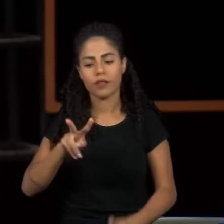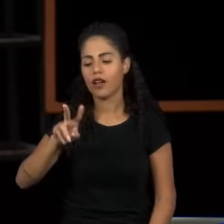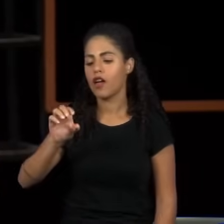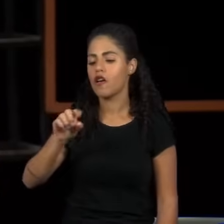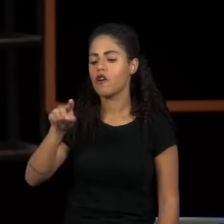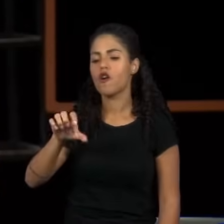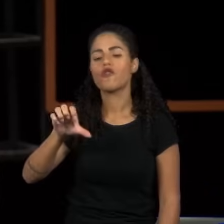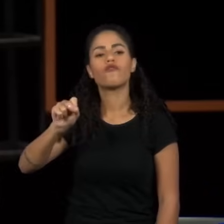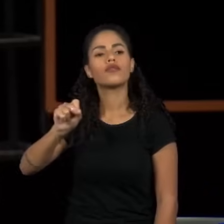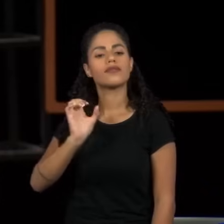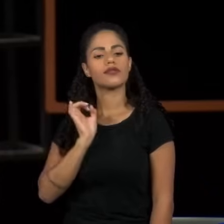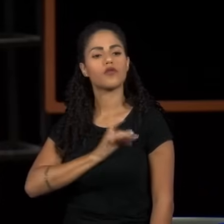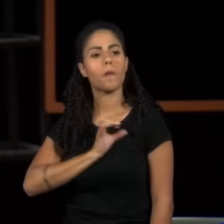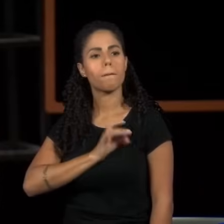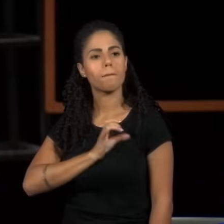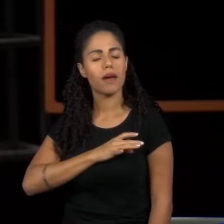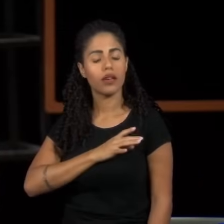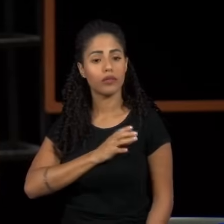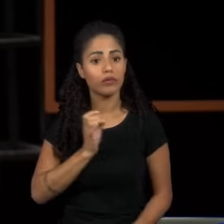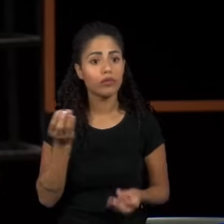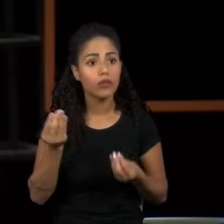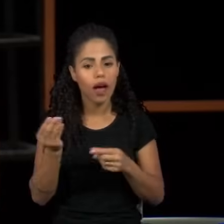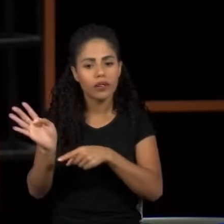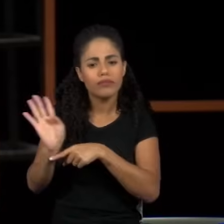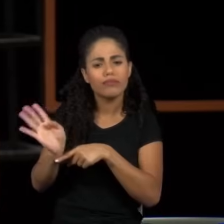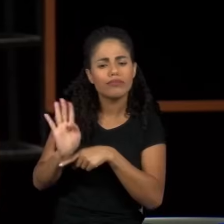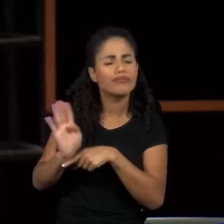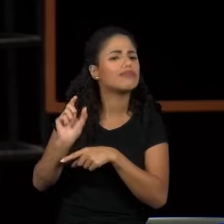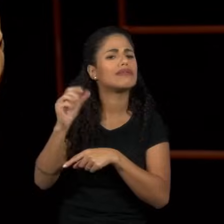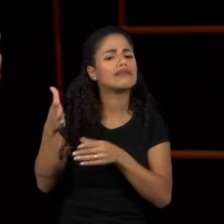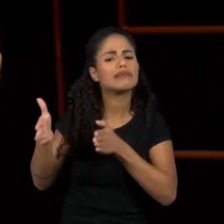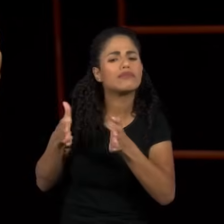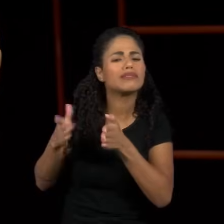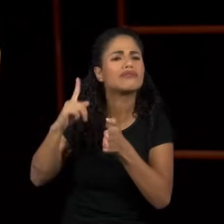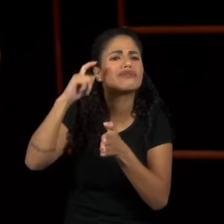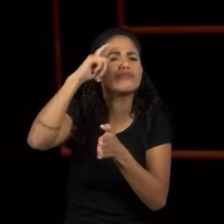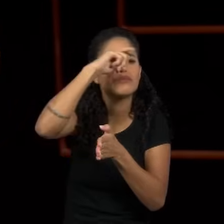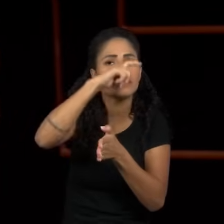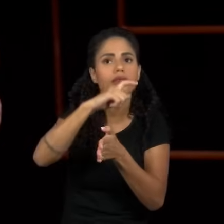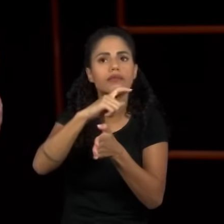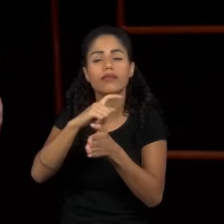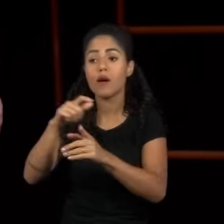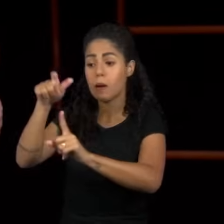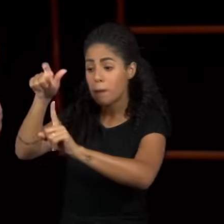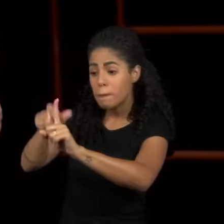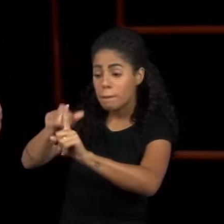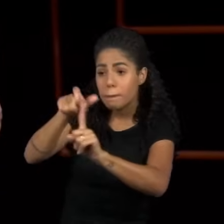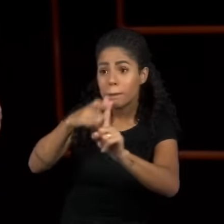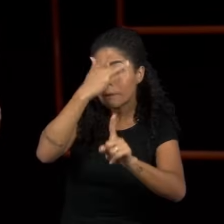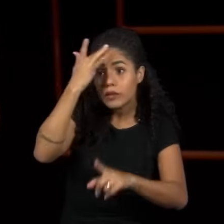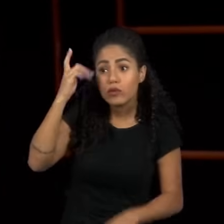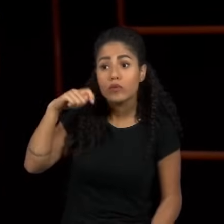virou quase que um mito do cinema nacional e foi feito em condições muito precárias, né? Foram vários atores ali, alunos, né, da